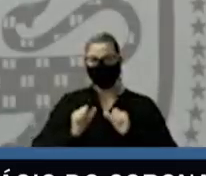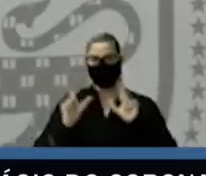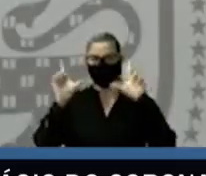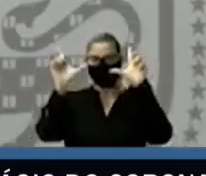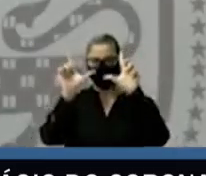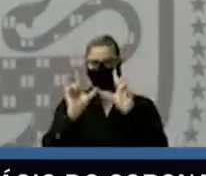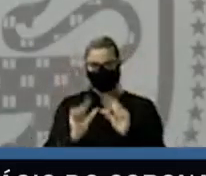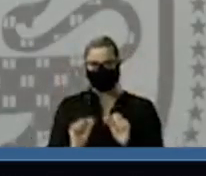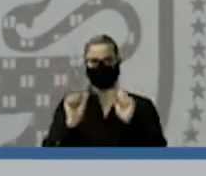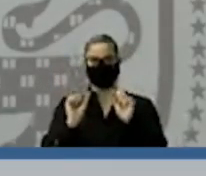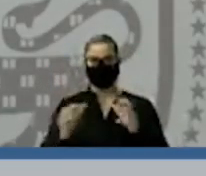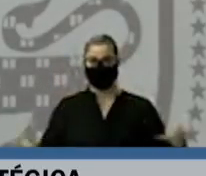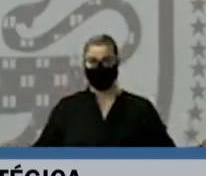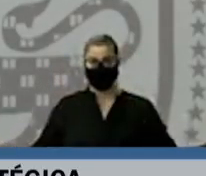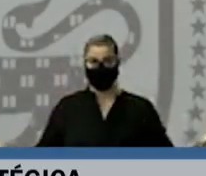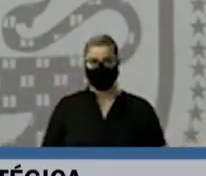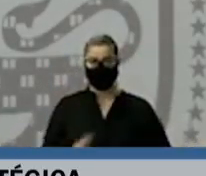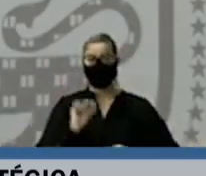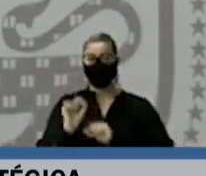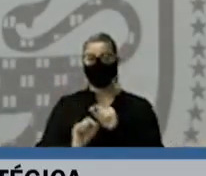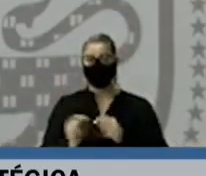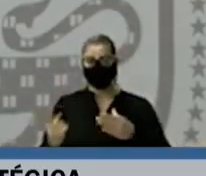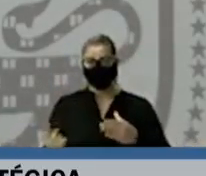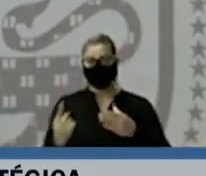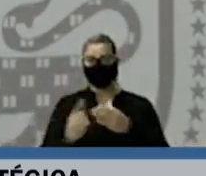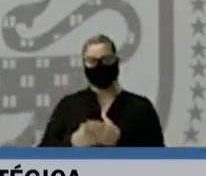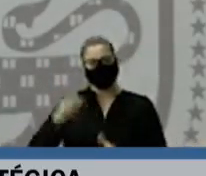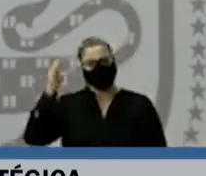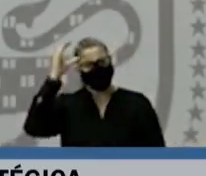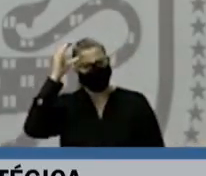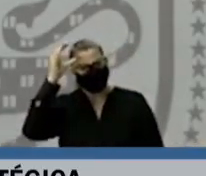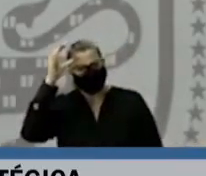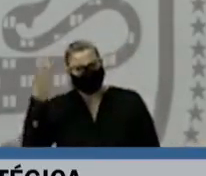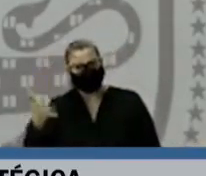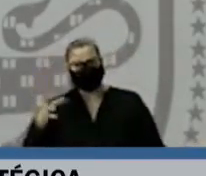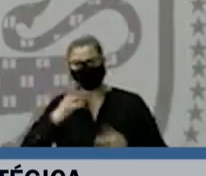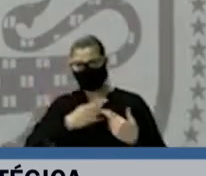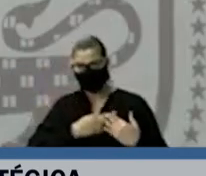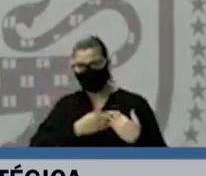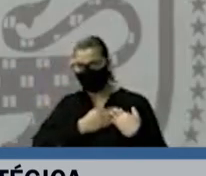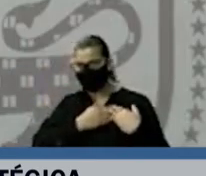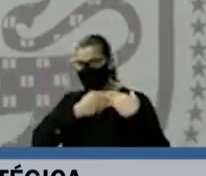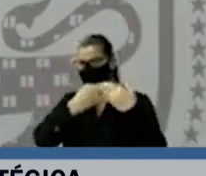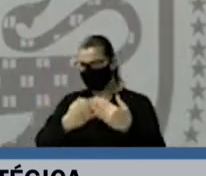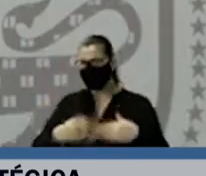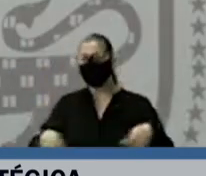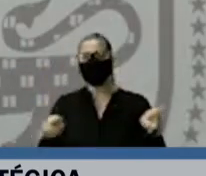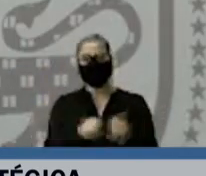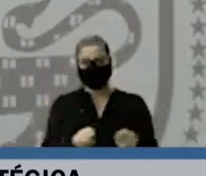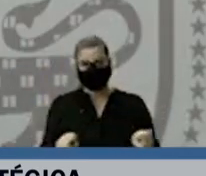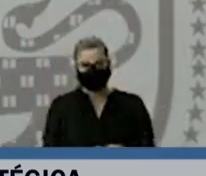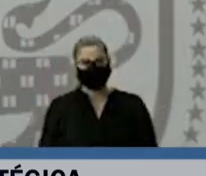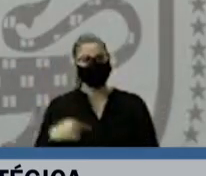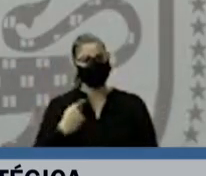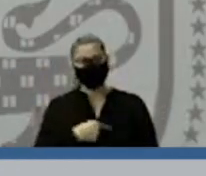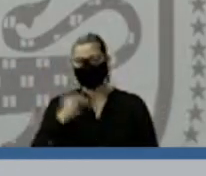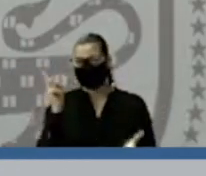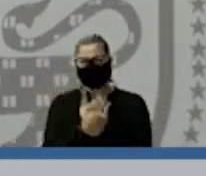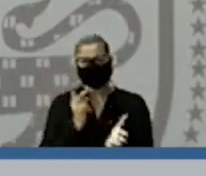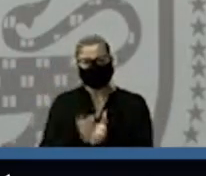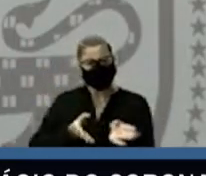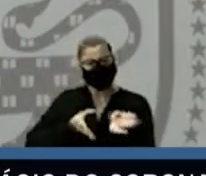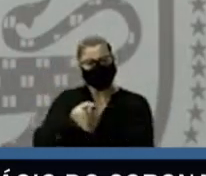momento. E a gente tem que, nesse momento, ter muita consciência, muita responsabilidade. E como a gente sempre falou aqui